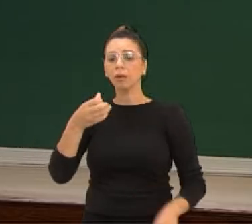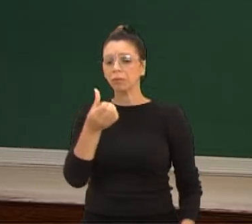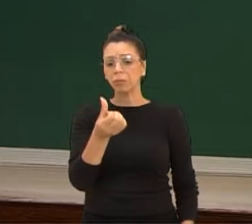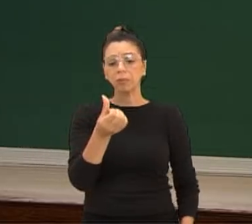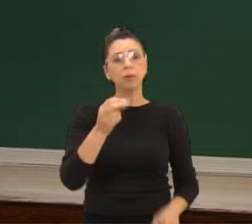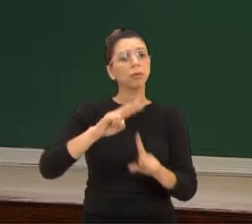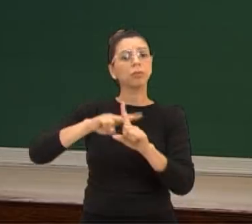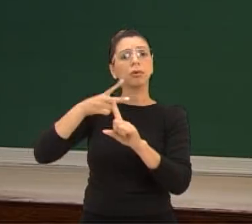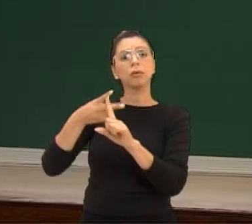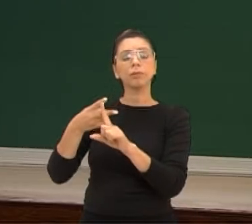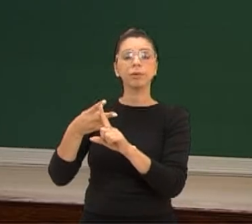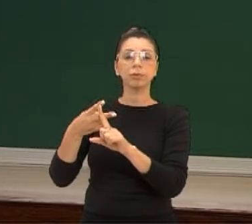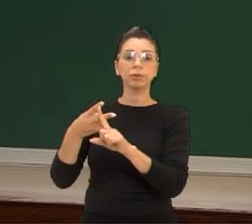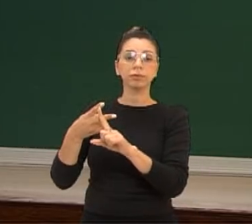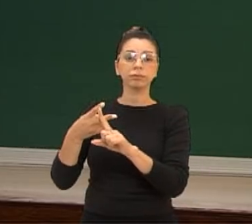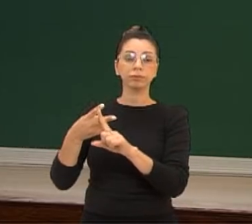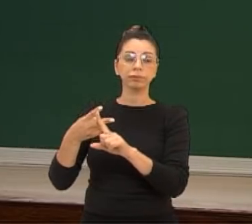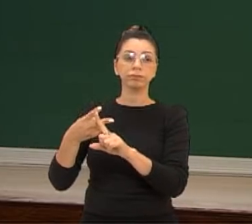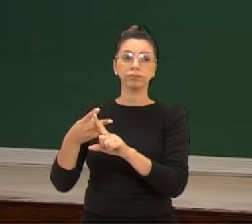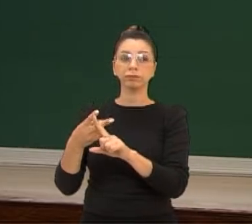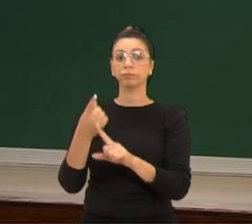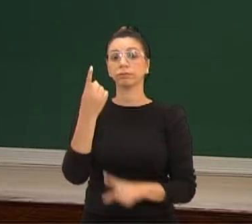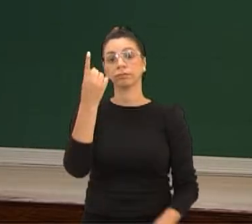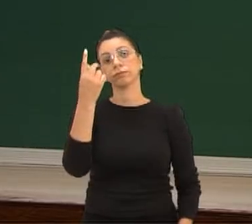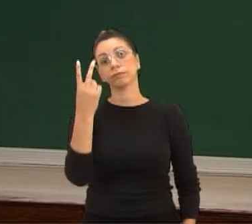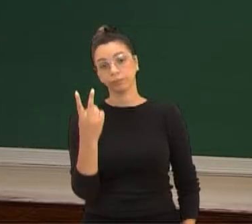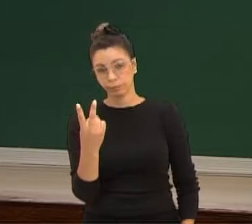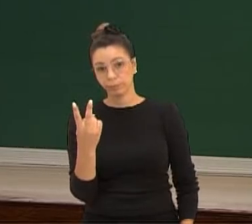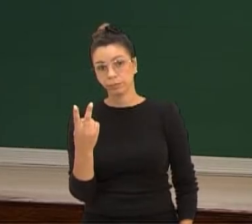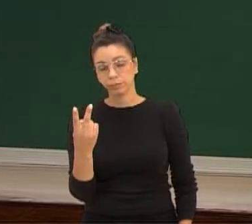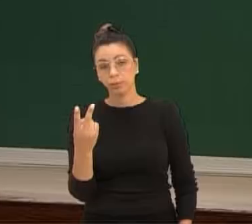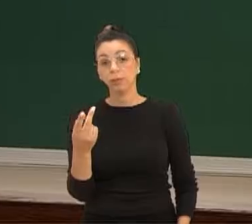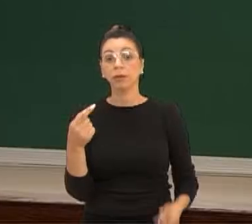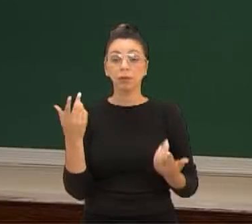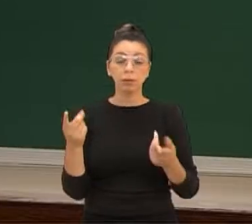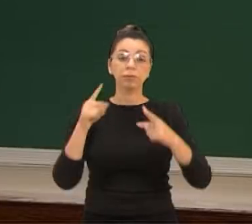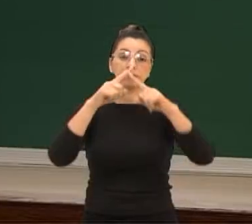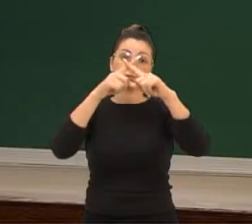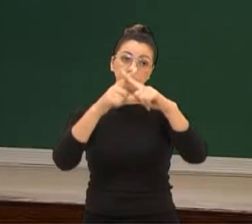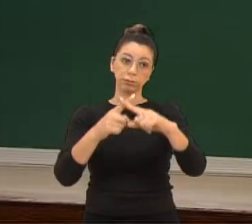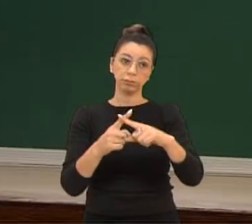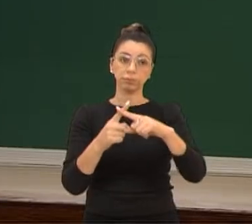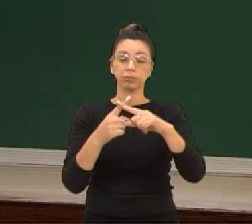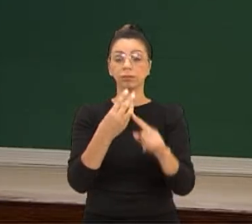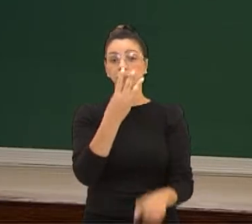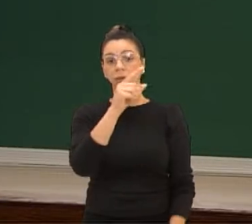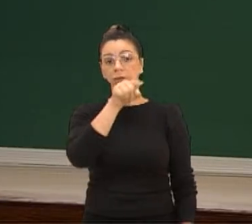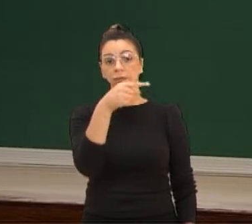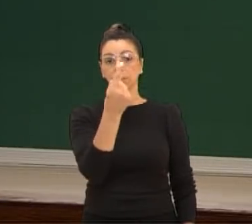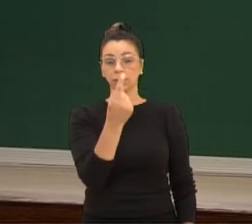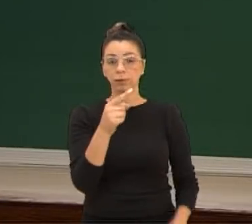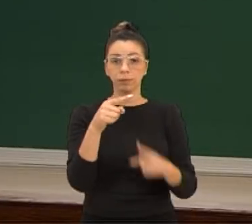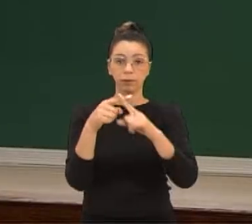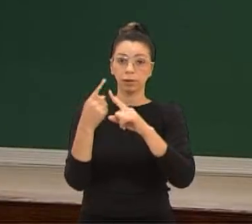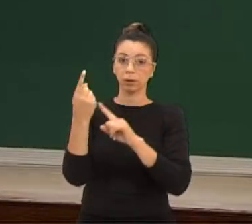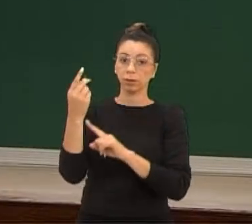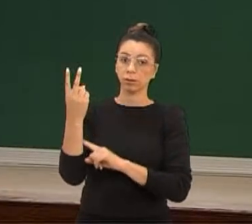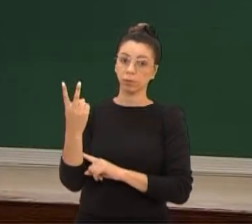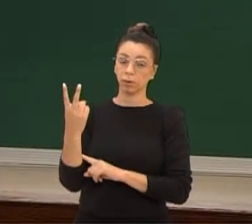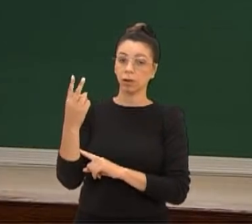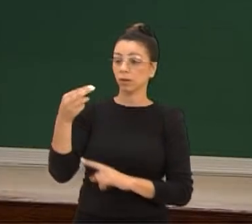de 6? Quanto que é 6 vezes 2? 12. Então, eu vou multiplicar. 3,1 vezes 12 é igual